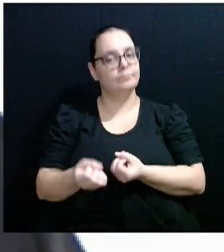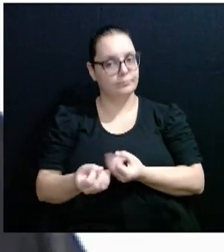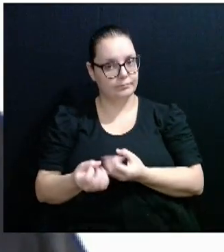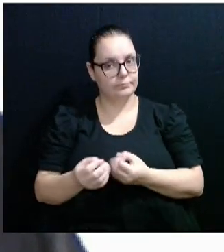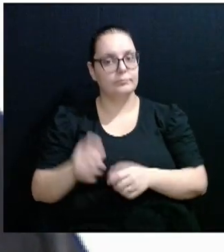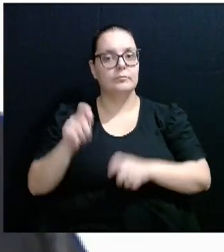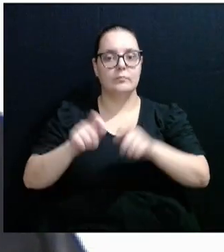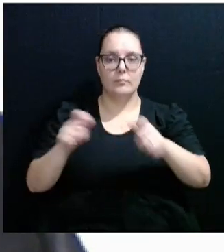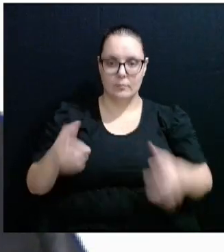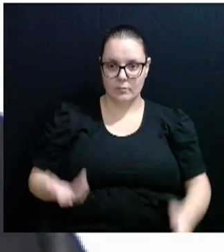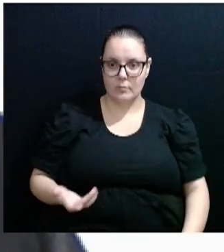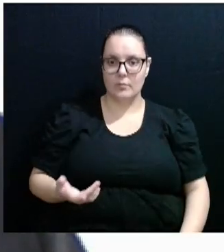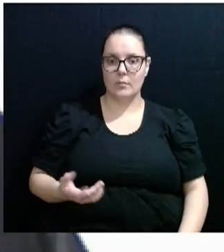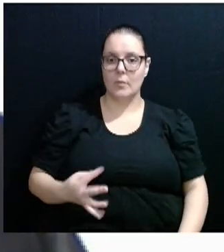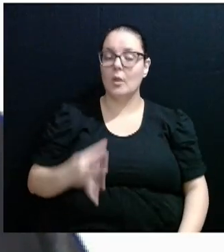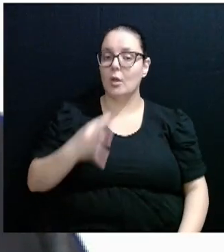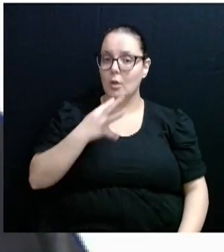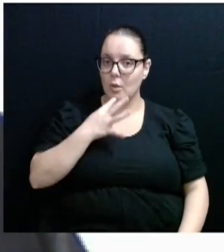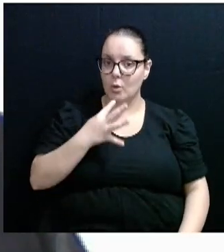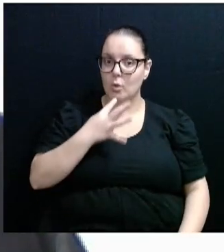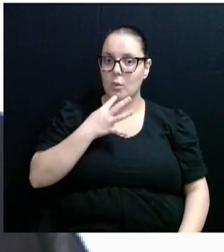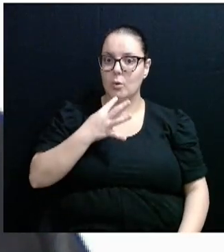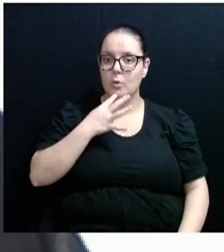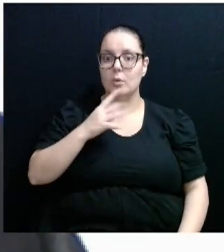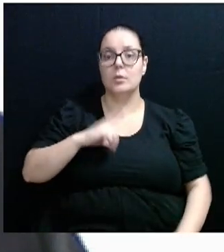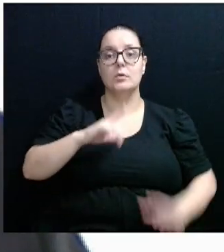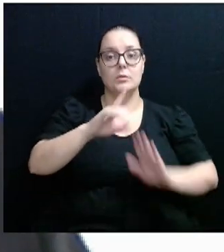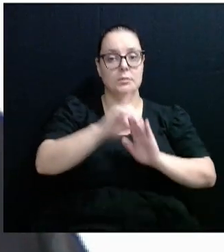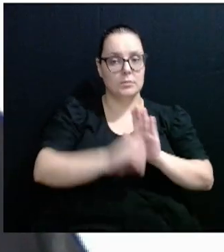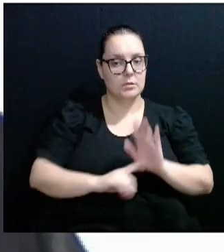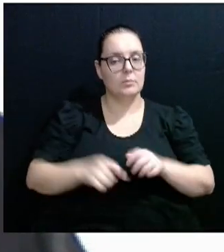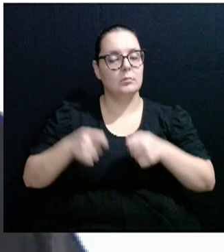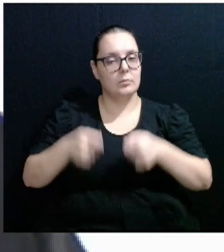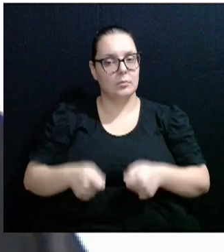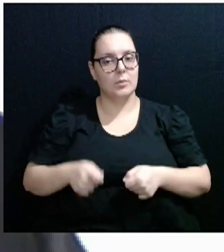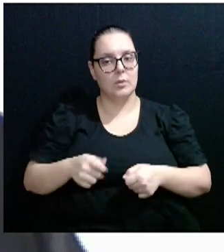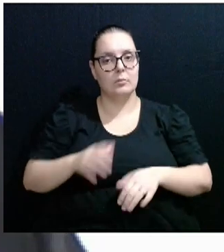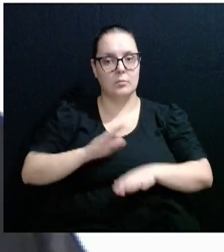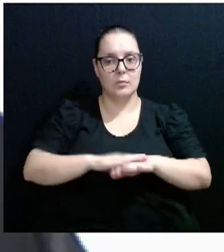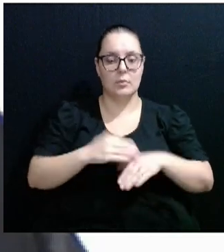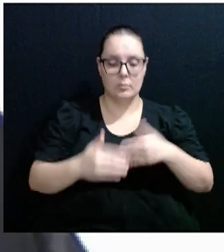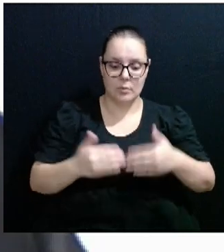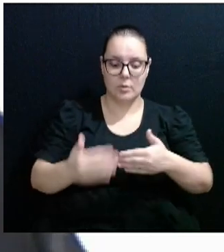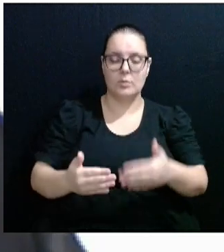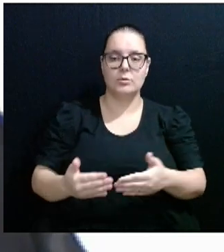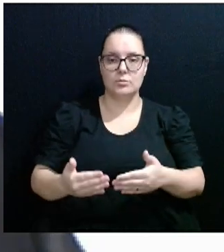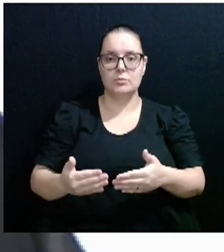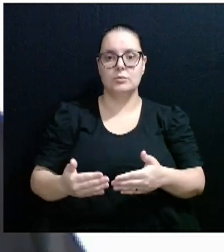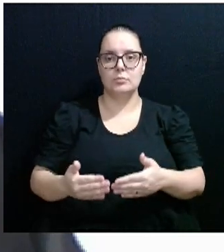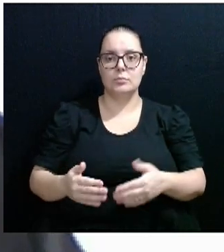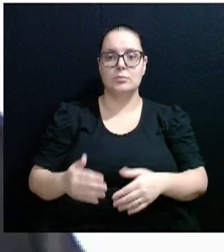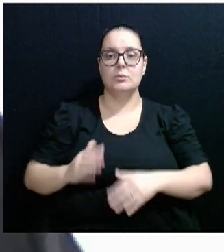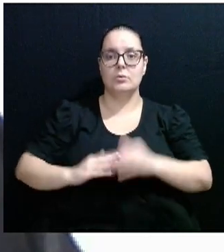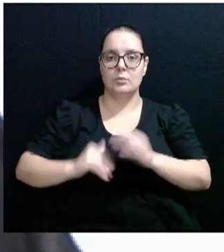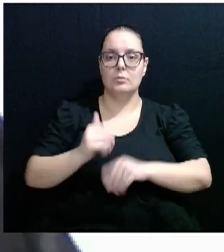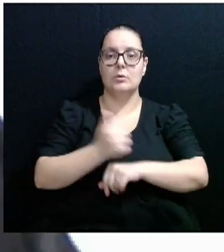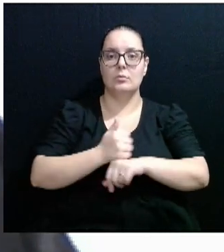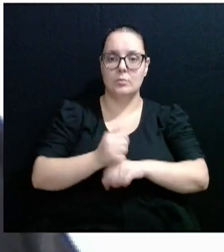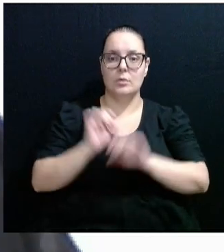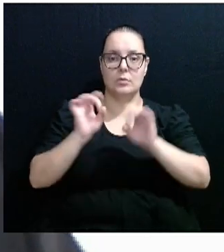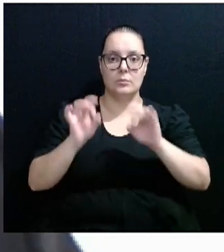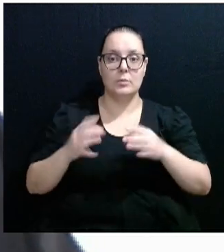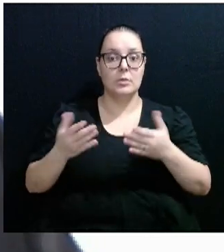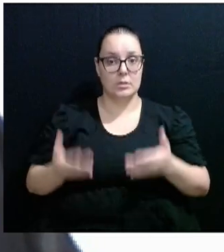pessoas conheçam que têm direito para poder tomar essas providências e saibam que tem profissionais especializados nessas